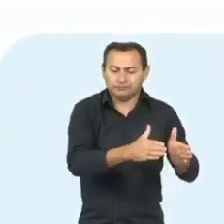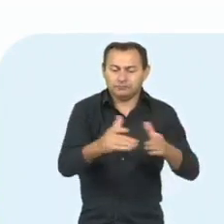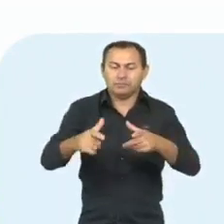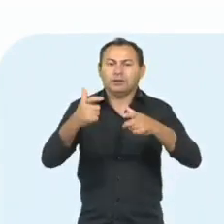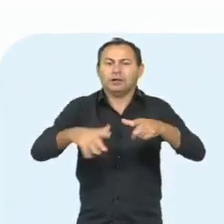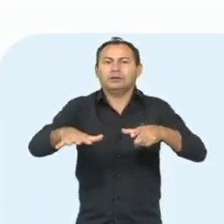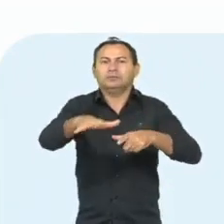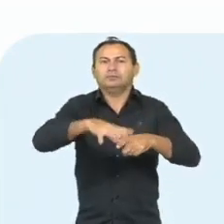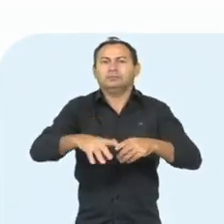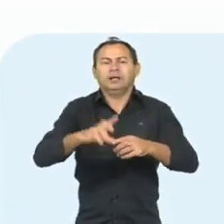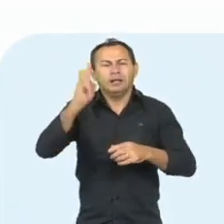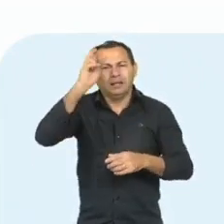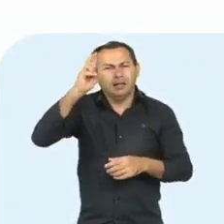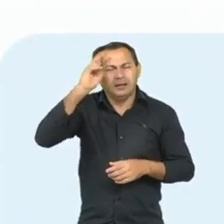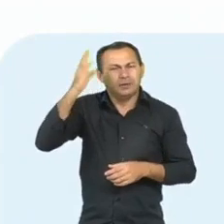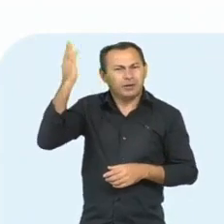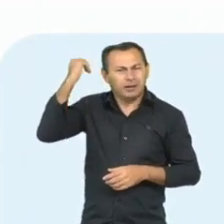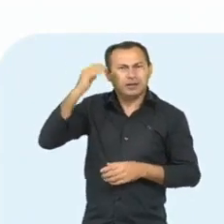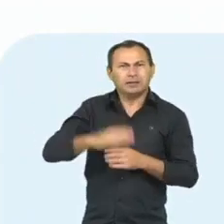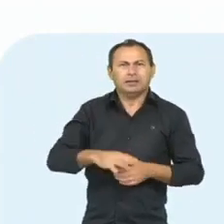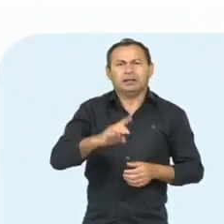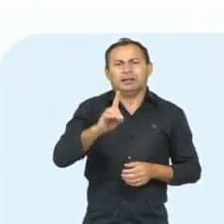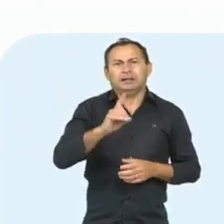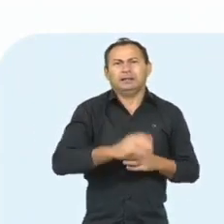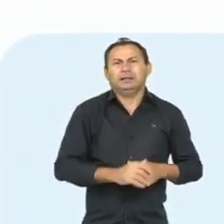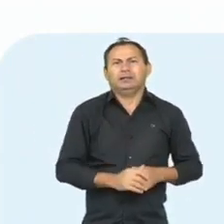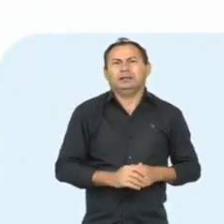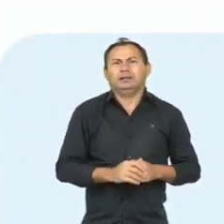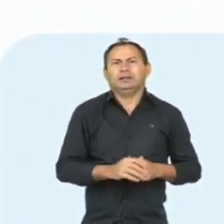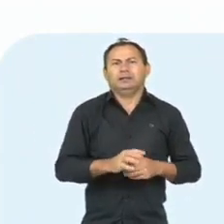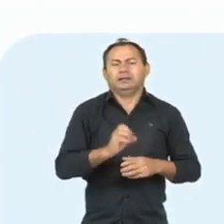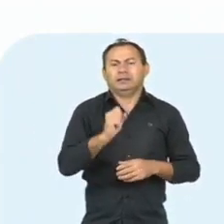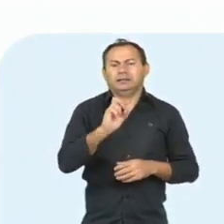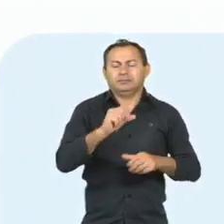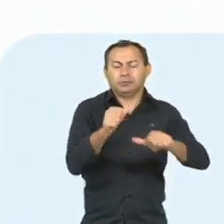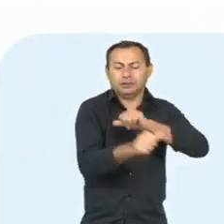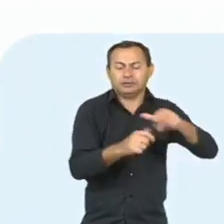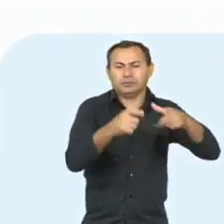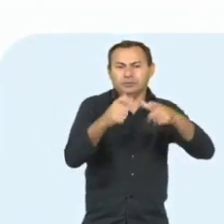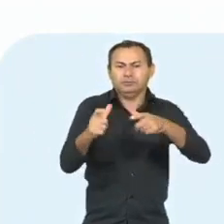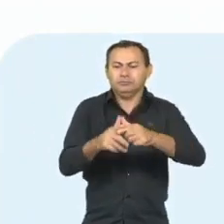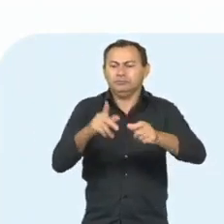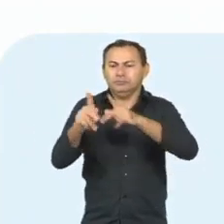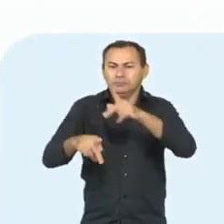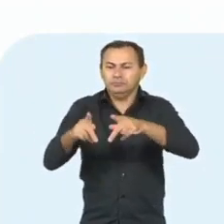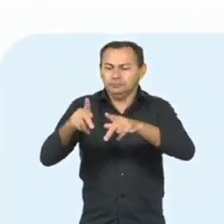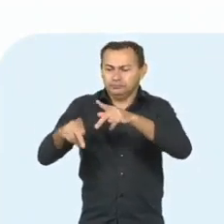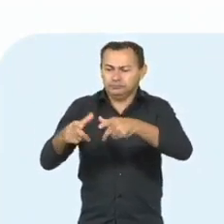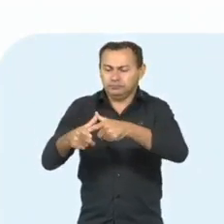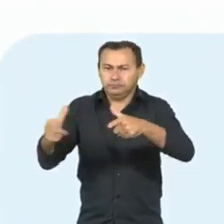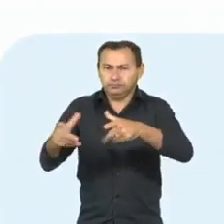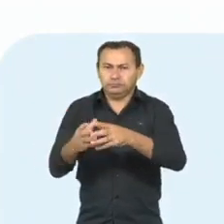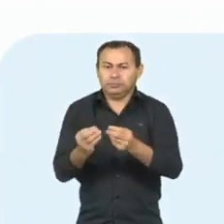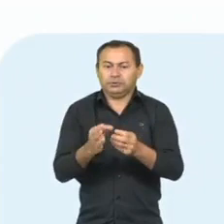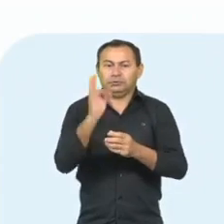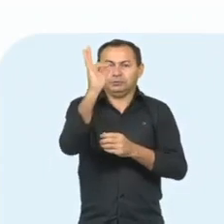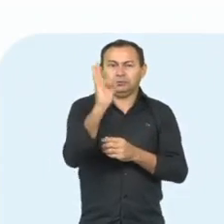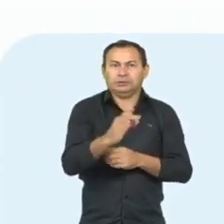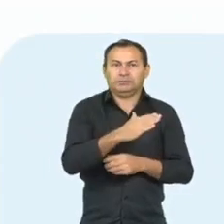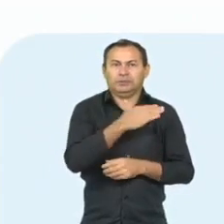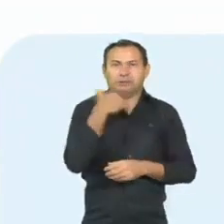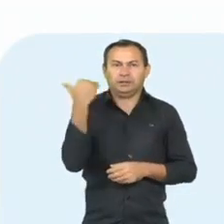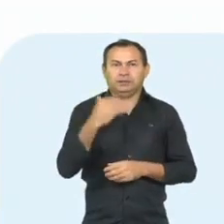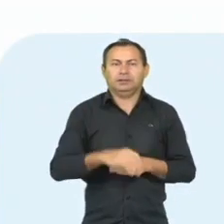conteúdo, né? Lembra lá o que é a transição demográfica? É a passagem de um contexto populacional com altas taxas de